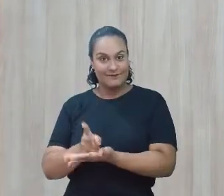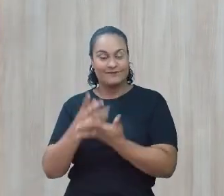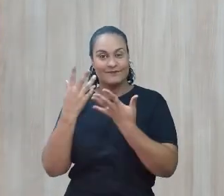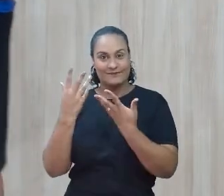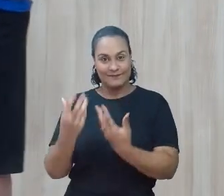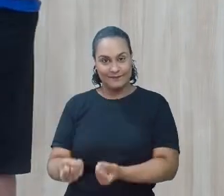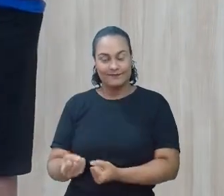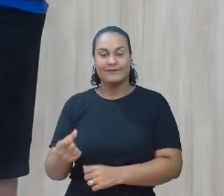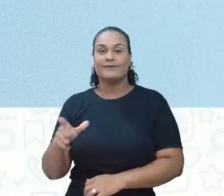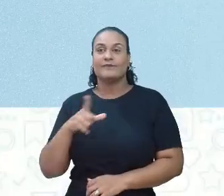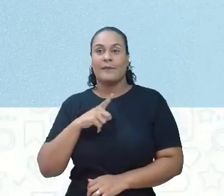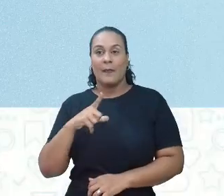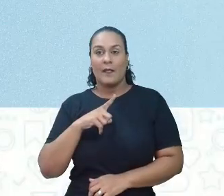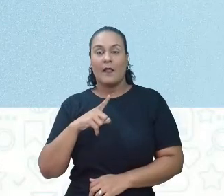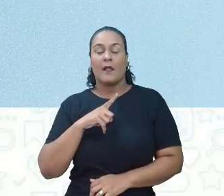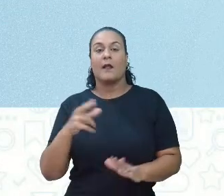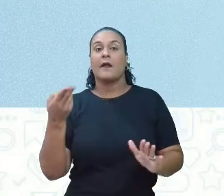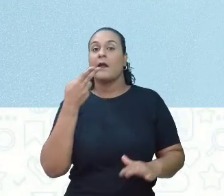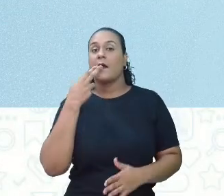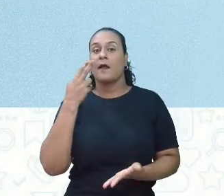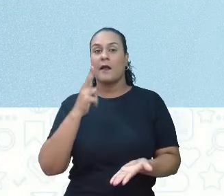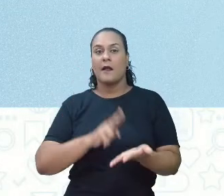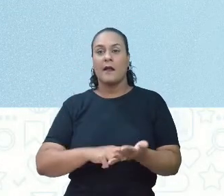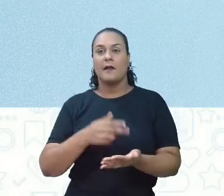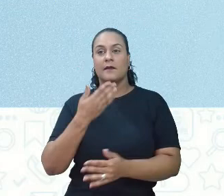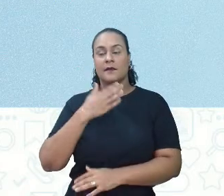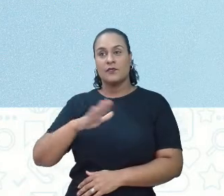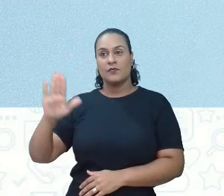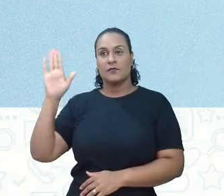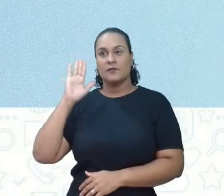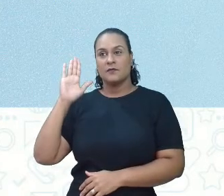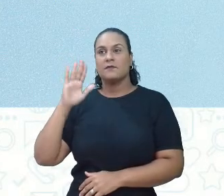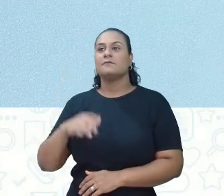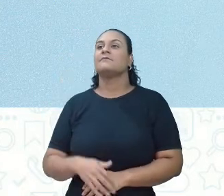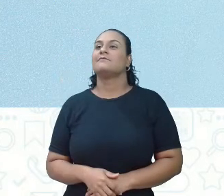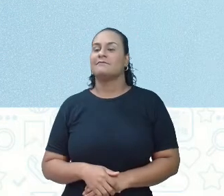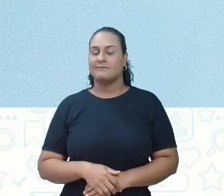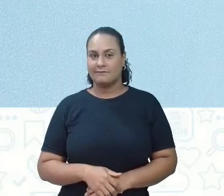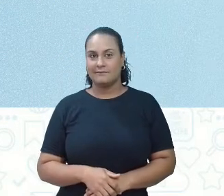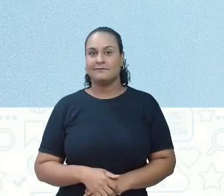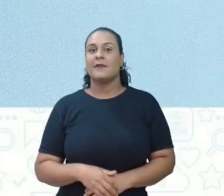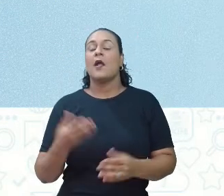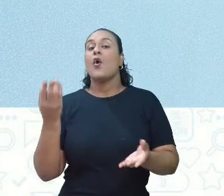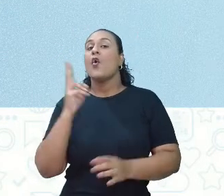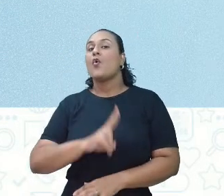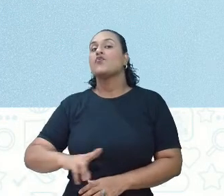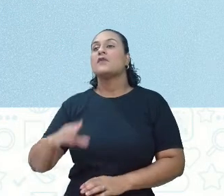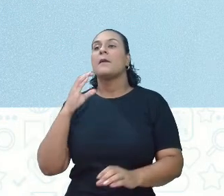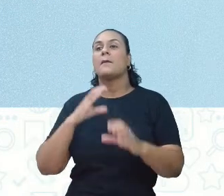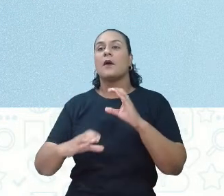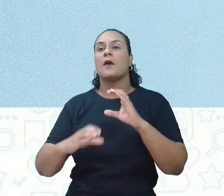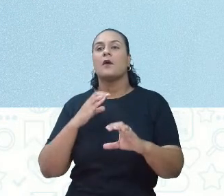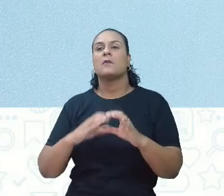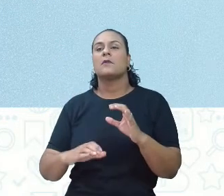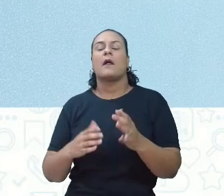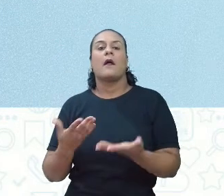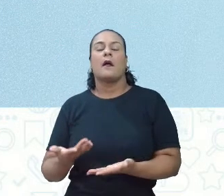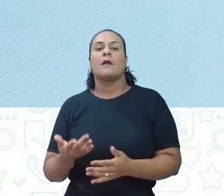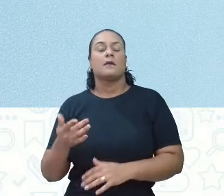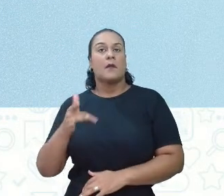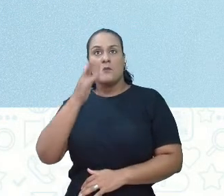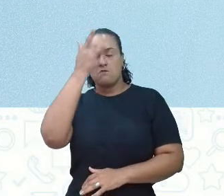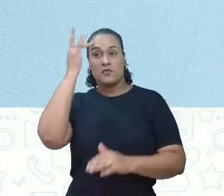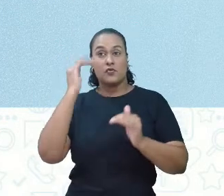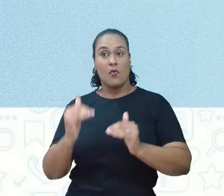temos a carta de candidatura, que é utilizada para comunicar a alguma autoridade sobre o desejo de candidatar-se a